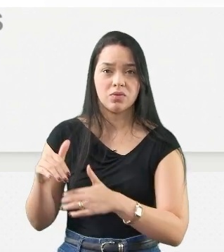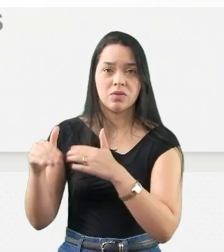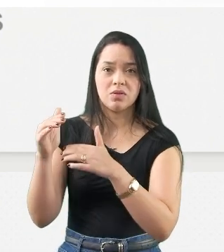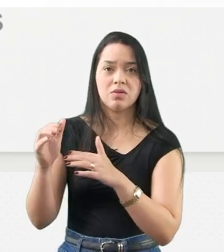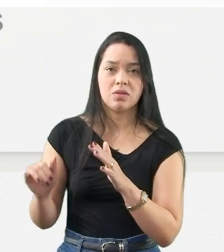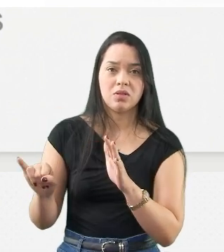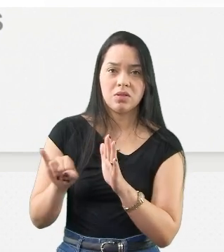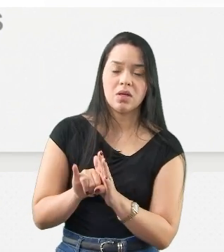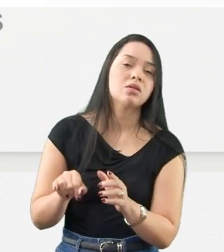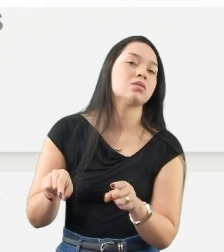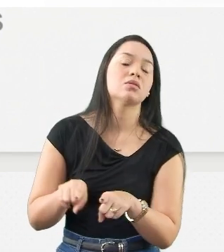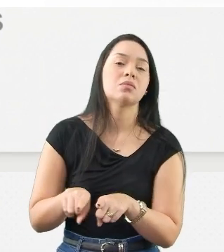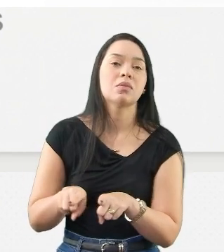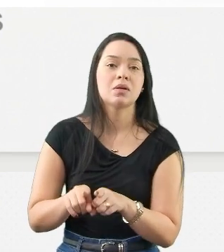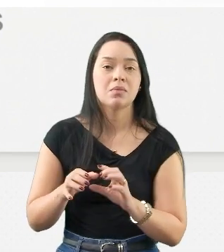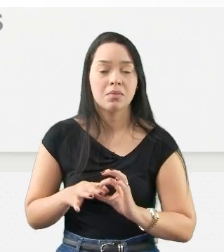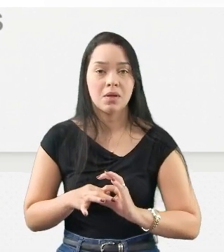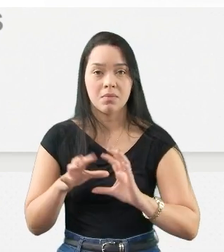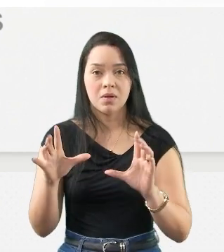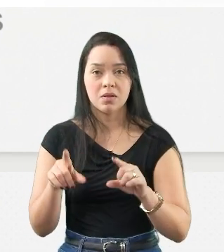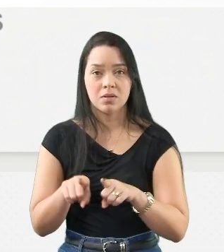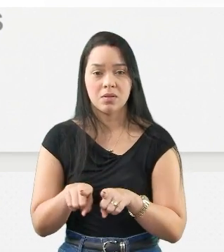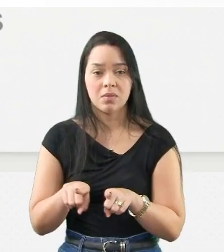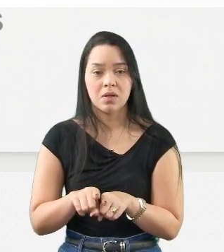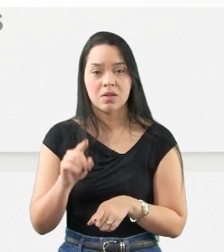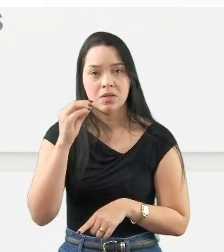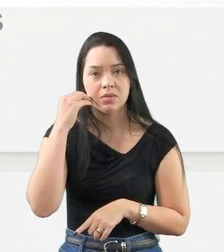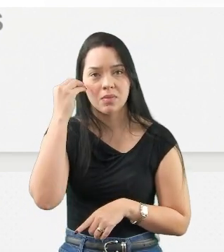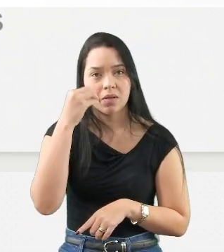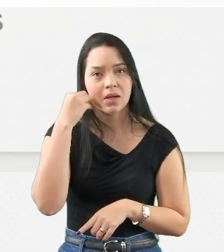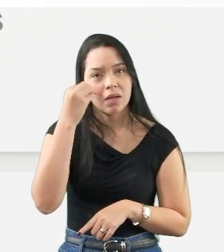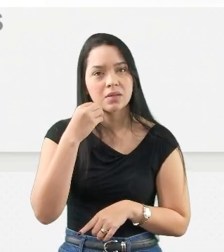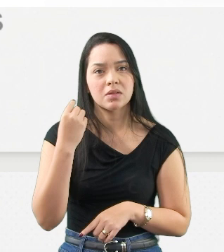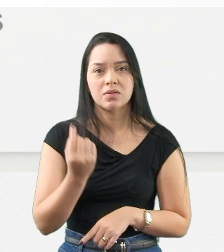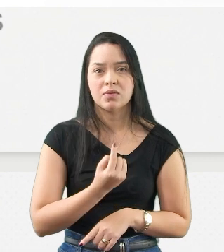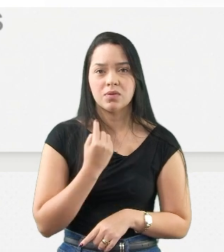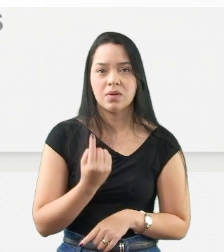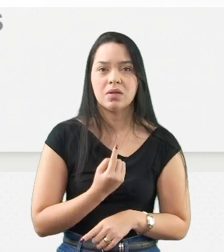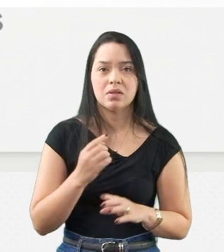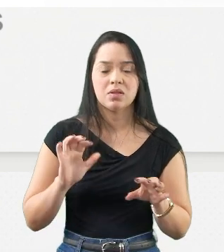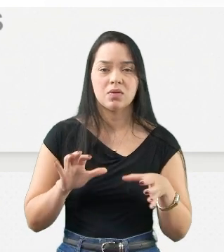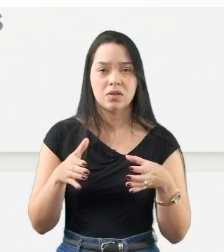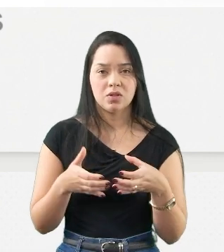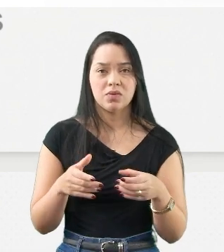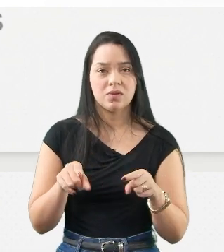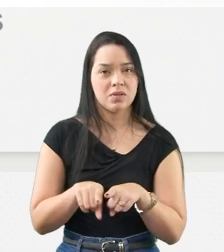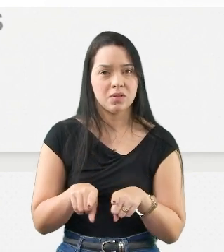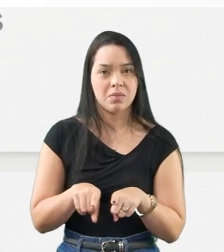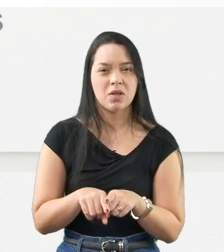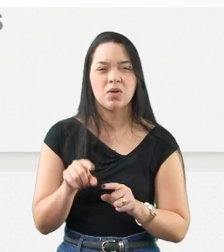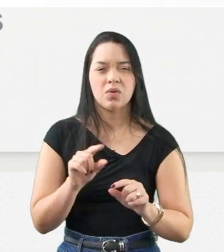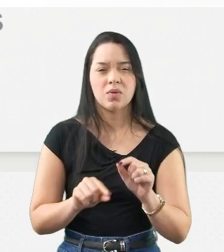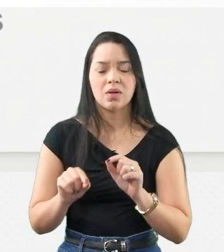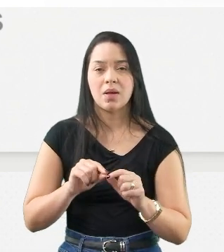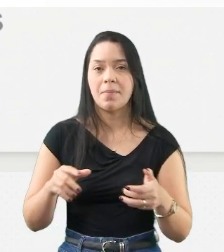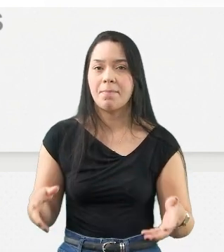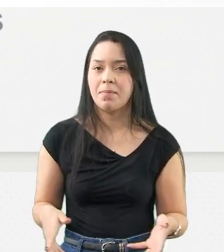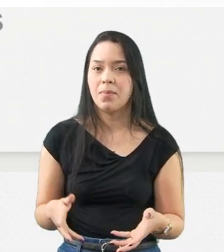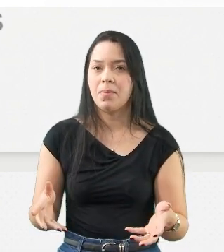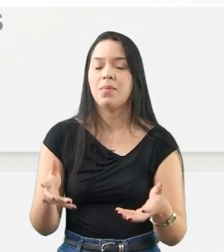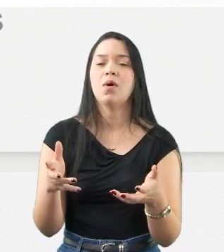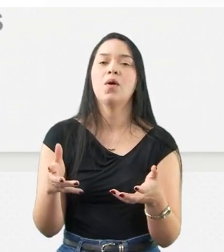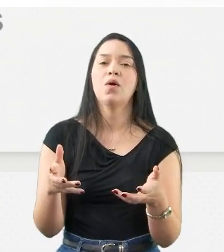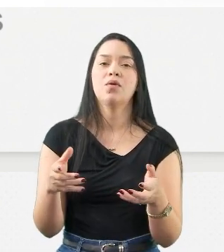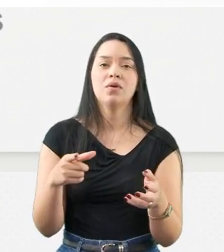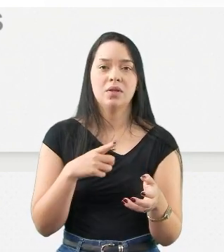identidades, inclusive permite a expressão de experiências individuais e coletivas e, querendo ou não, promove, né,